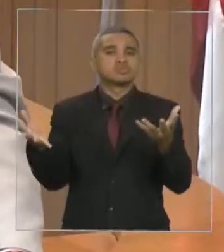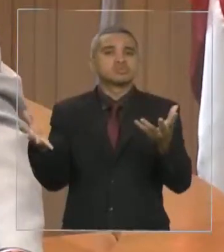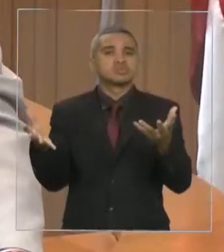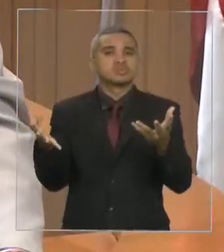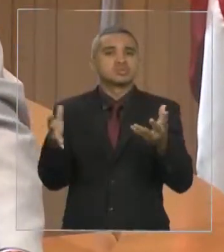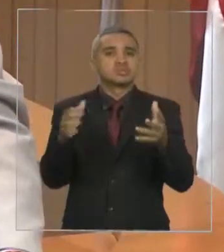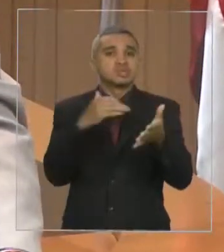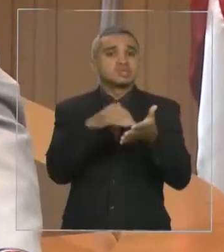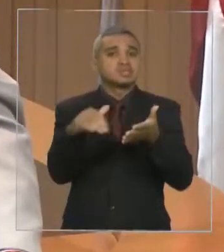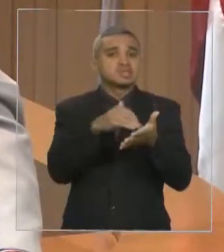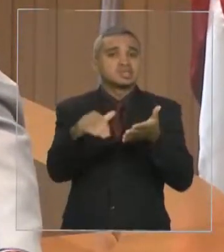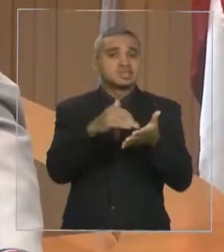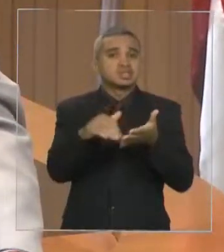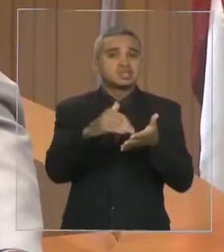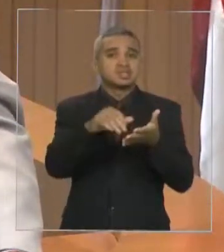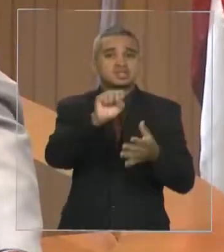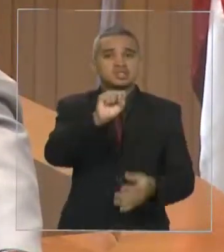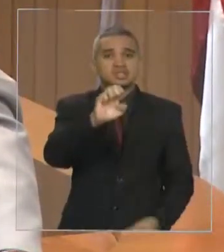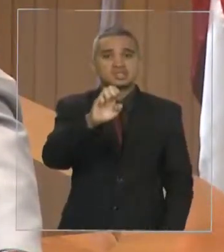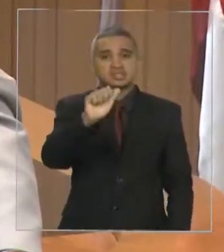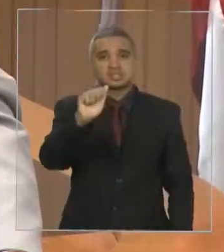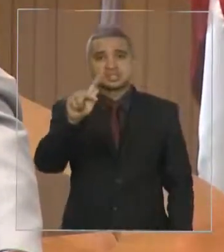Administração Penitenciária, SEAP, diz